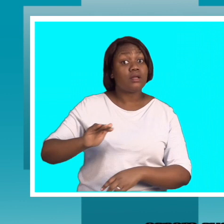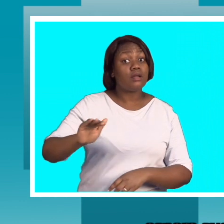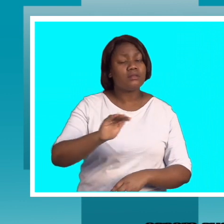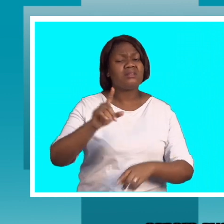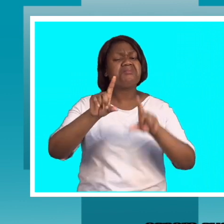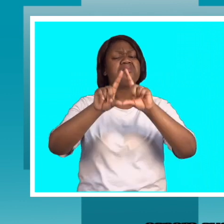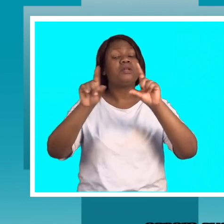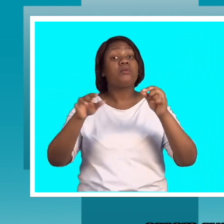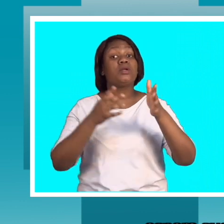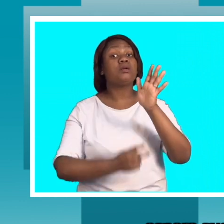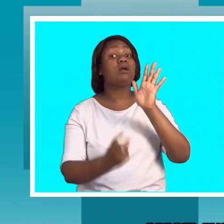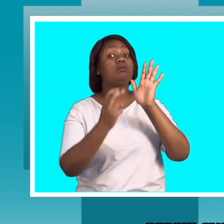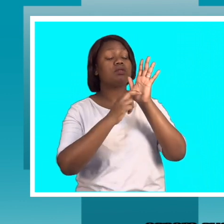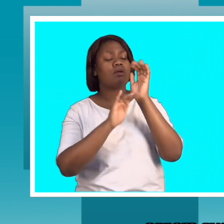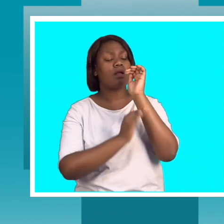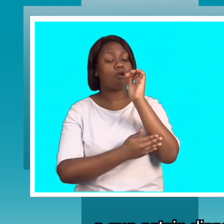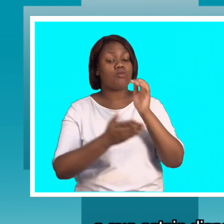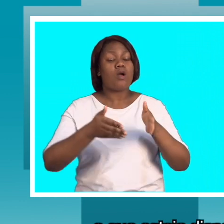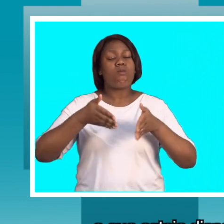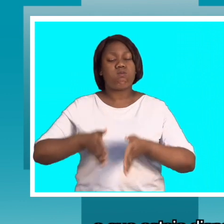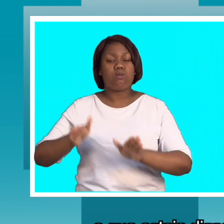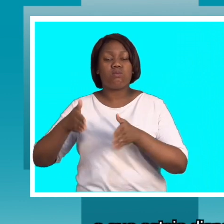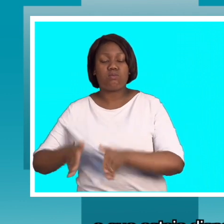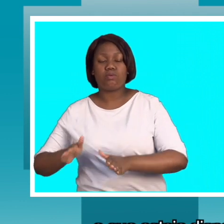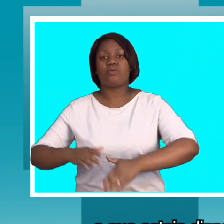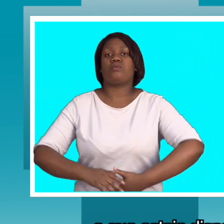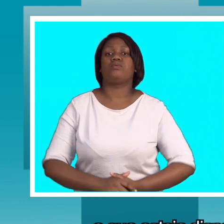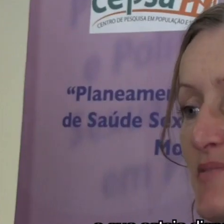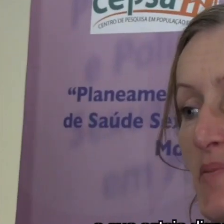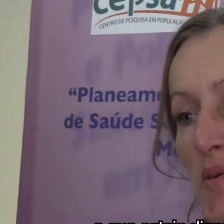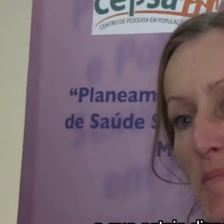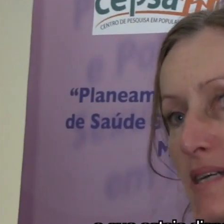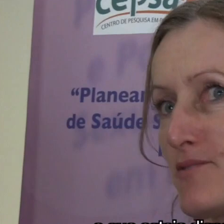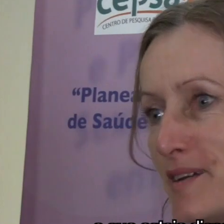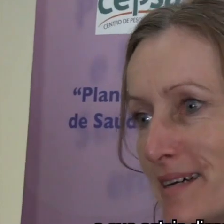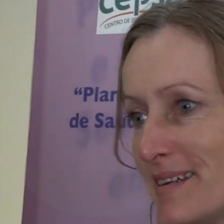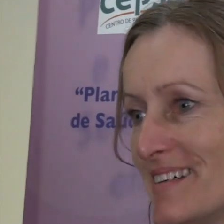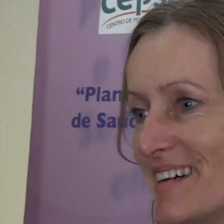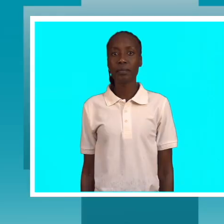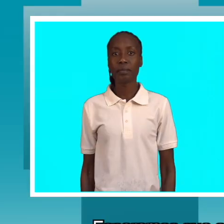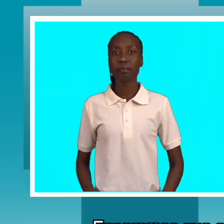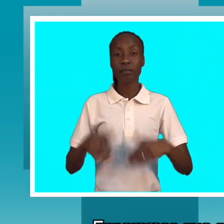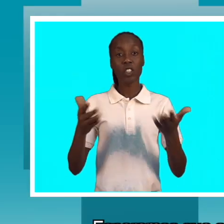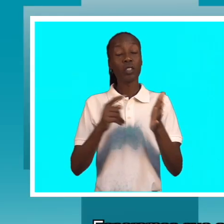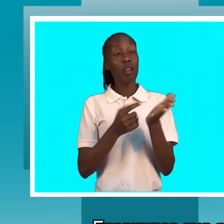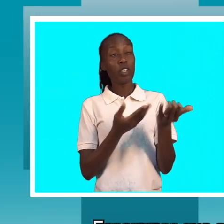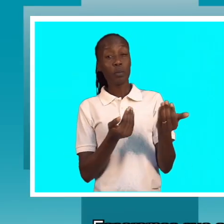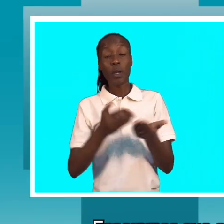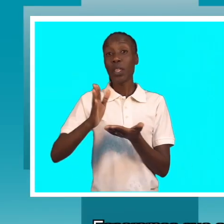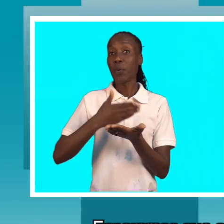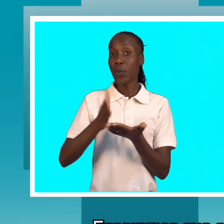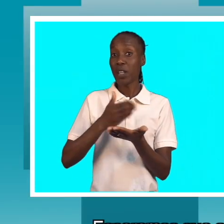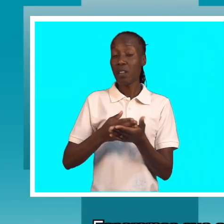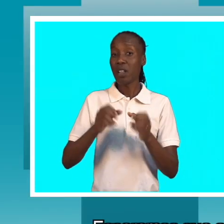que o livro chegue a todo o país e que esteja disponível aos pesquisadores da área. Já esperamos que o